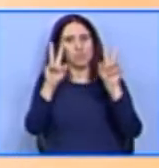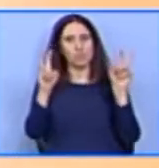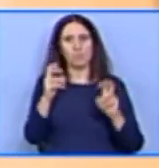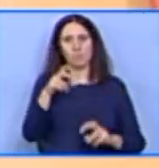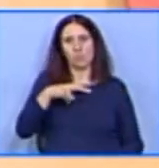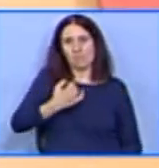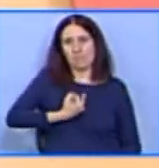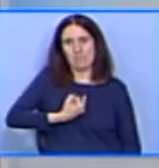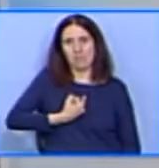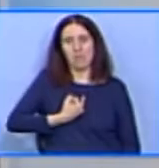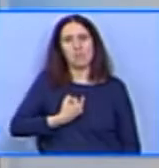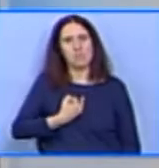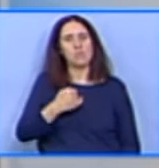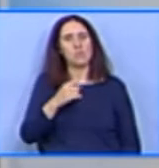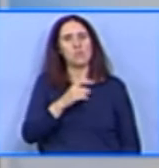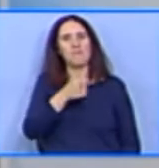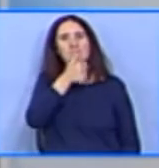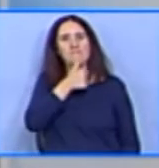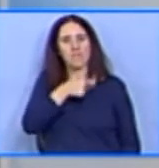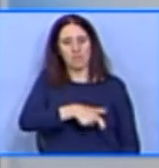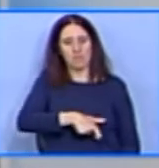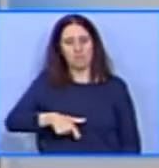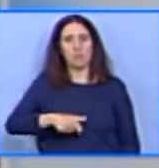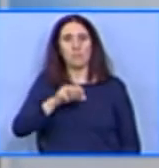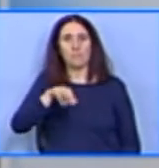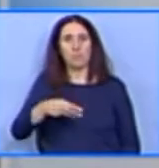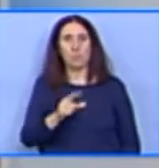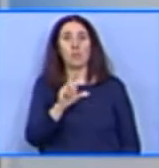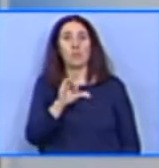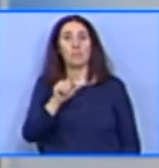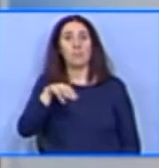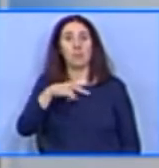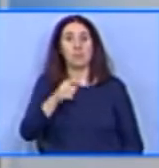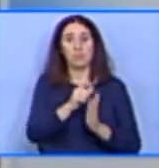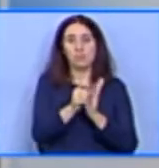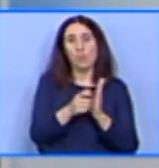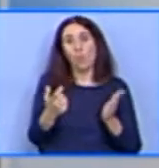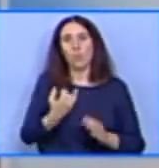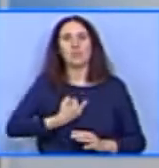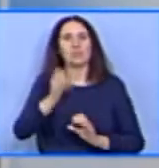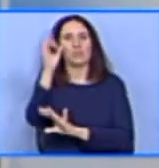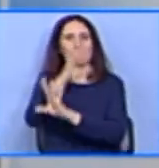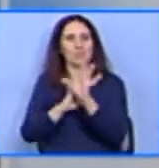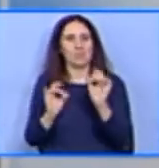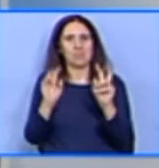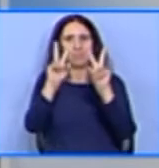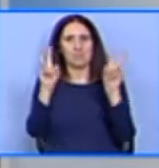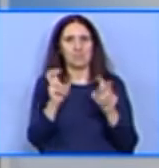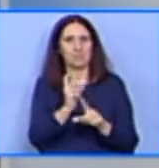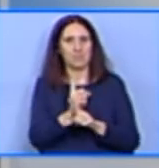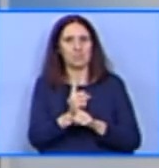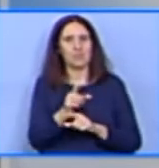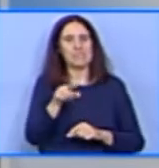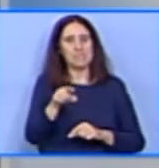este escrito pelo cardeal Manuel Clemente. Ou, por exemplo, a identidade da Europa, para estarmos ainda na mesma temática.